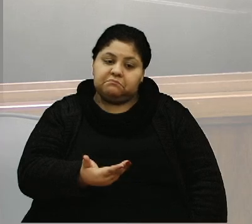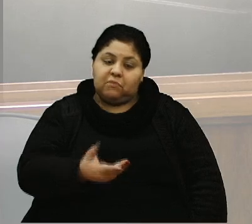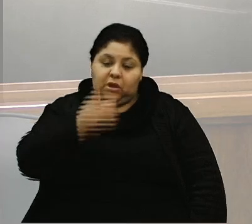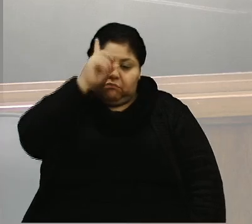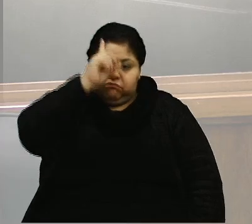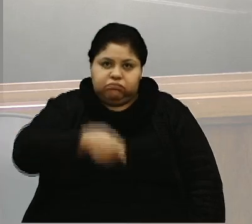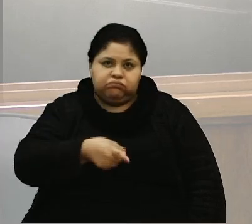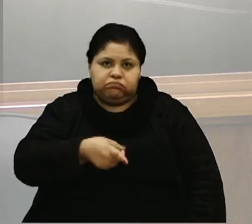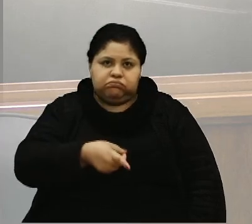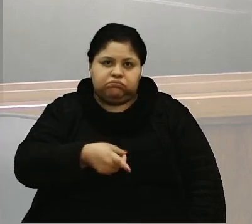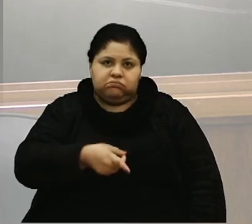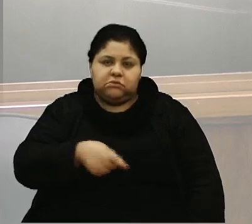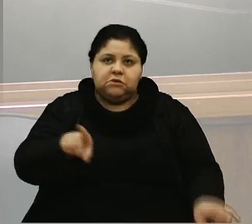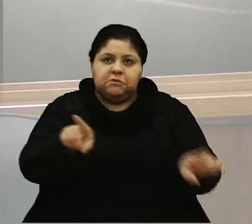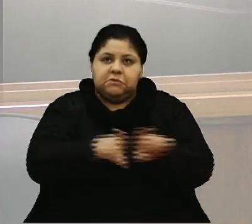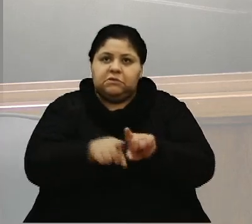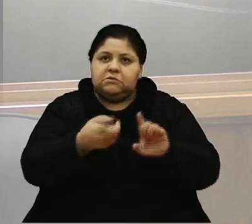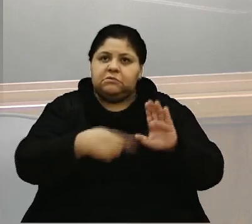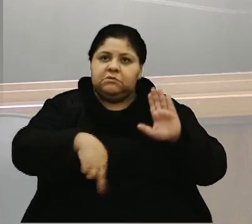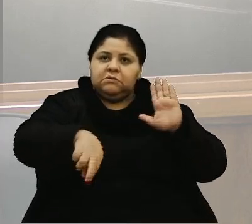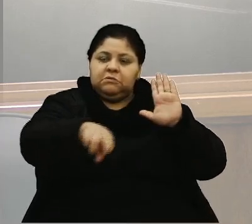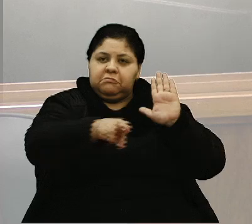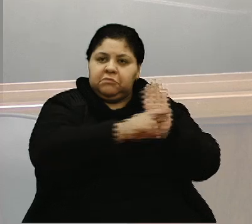autocrática e o resultado está aí.